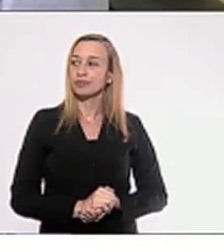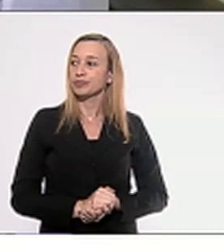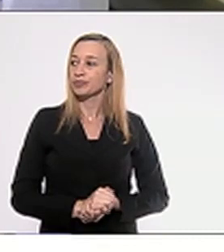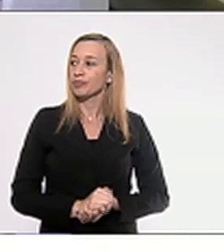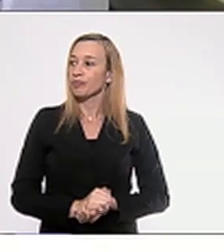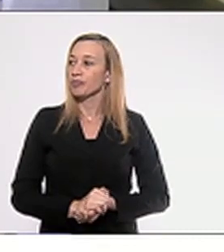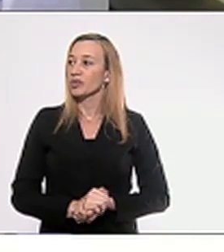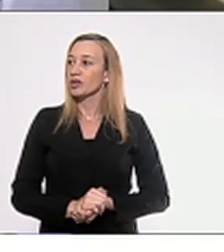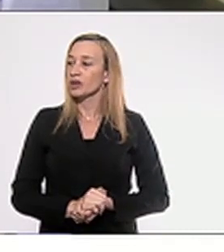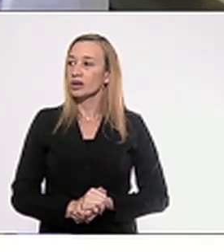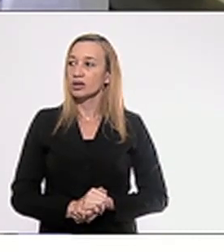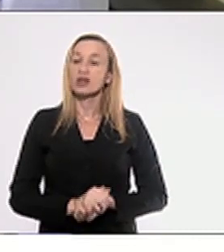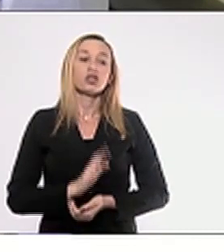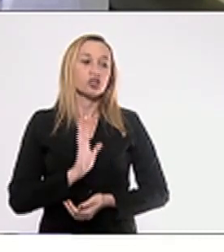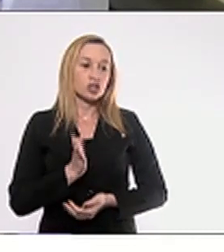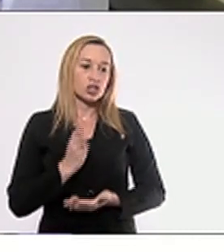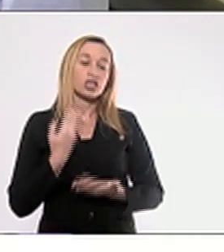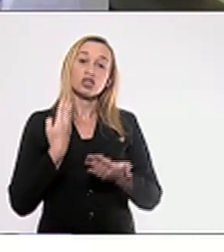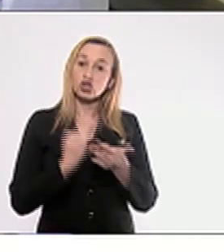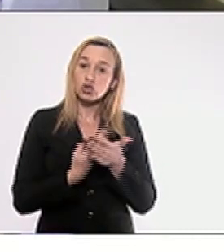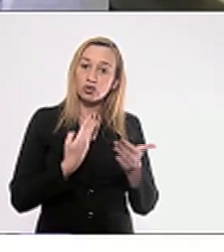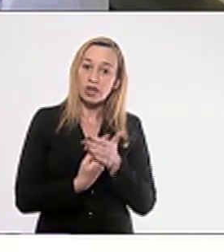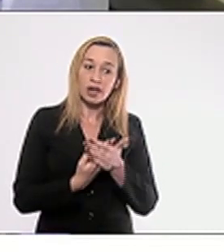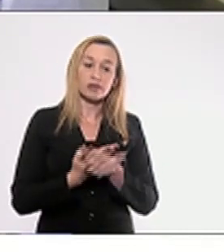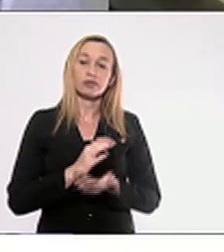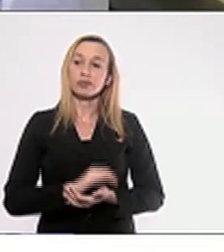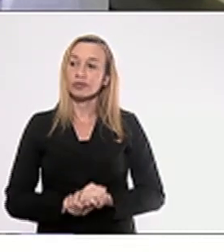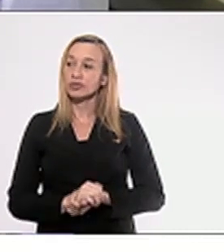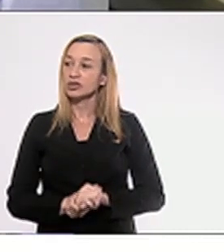Está sendo estudado e já está sendo em fase de aquisição.